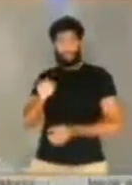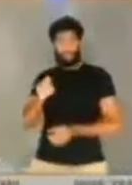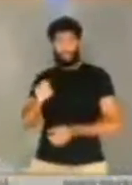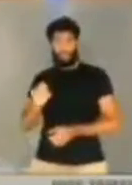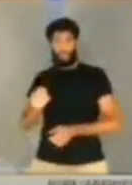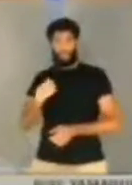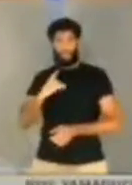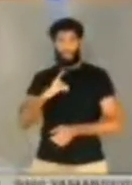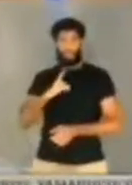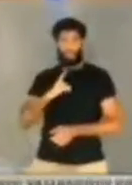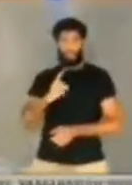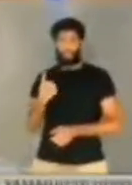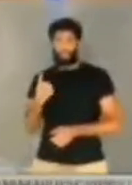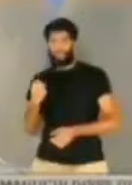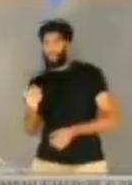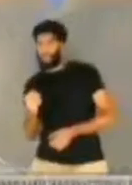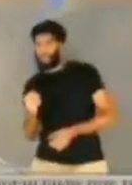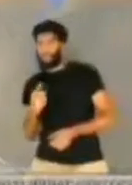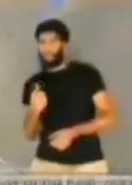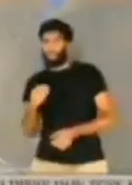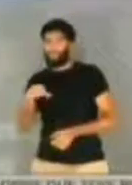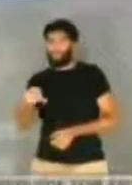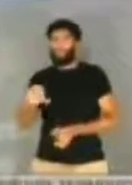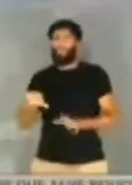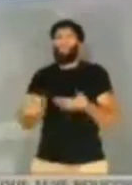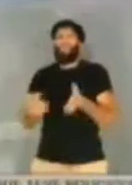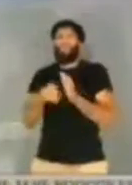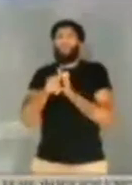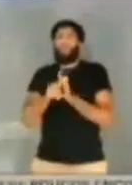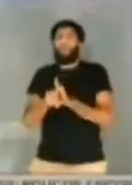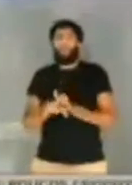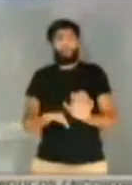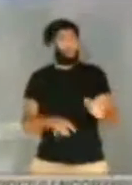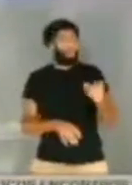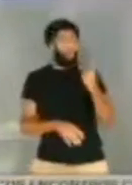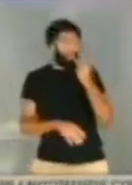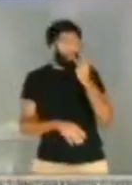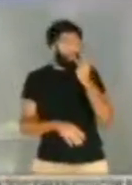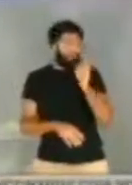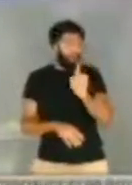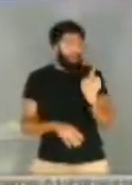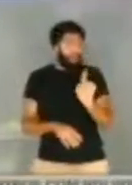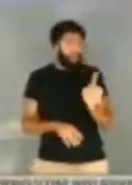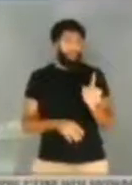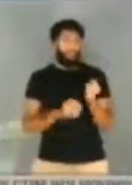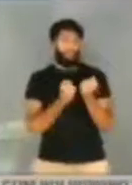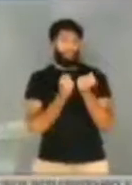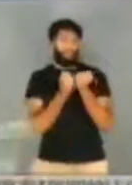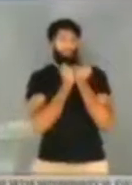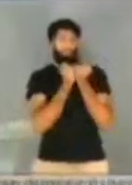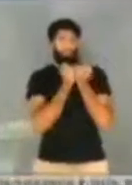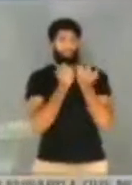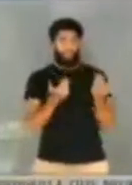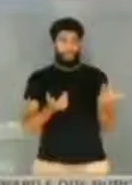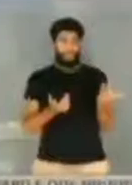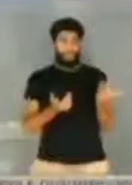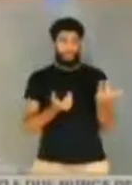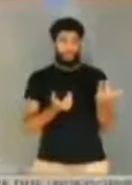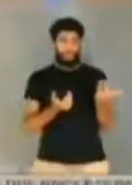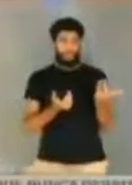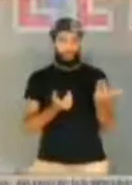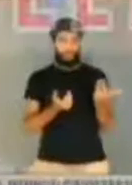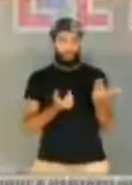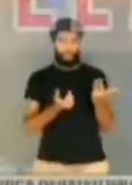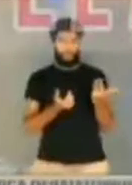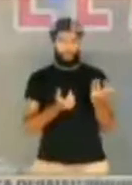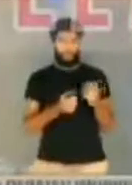ou 19 milhões de exames para isso. Qual é o exame, doutora? Eu não estou dizendo que a imunidade de rebanho é algo que a gente deva se caracterizar. Não, eu estou